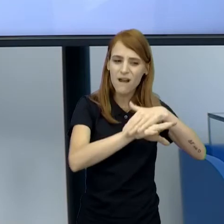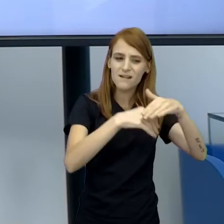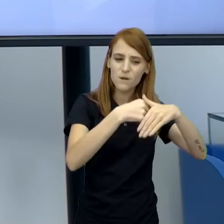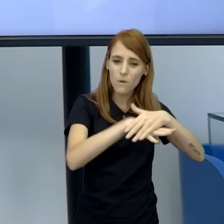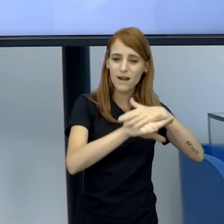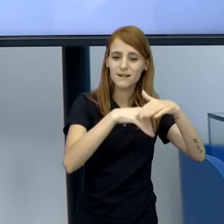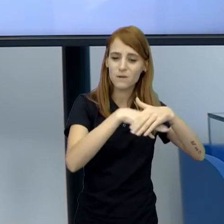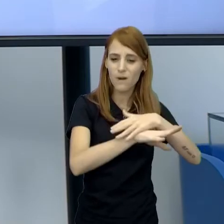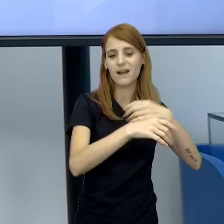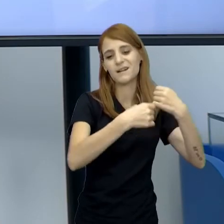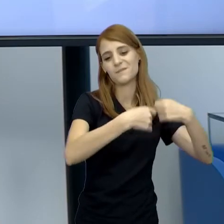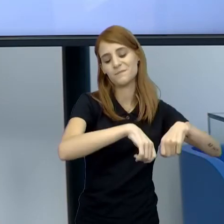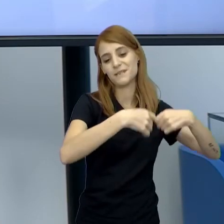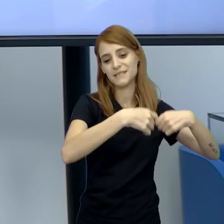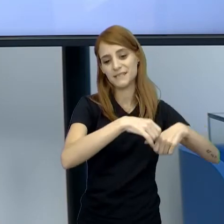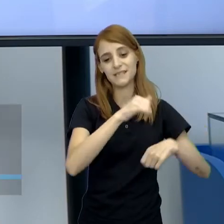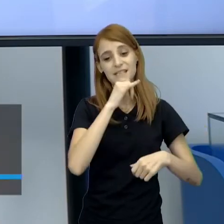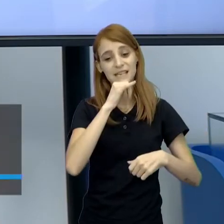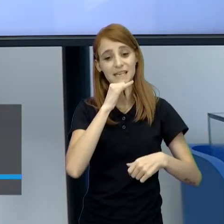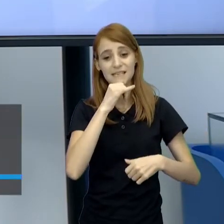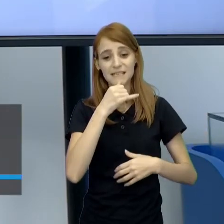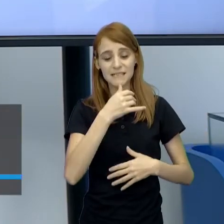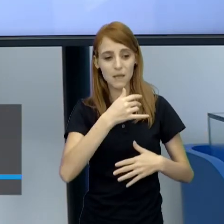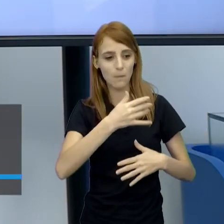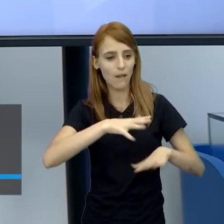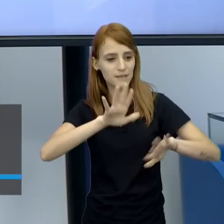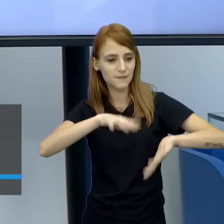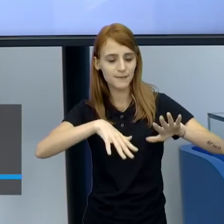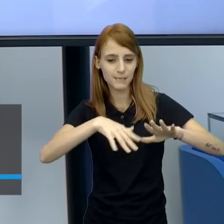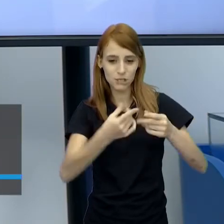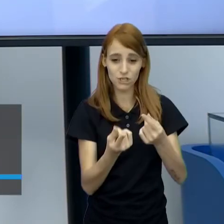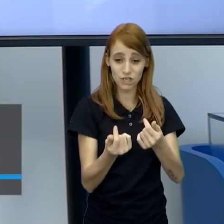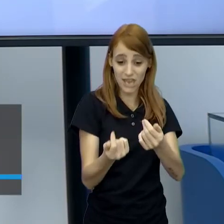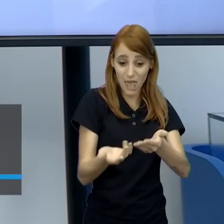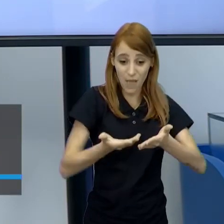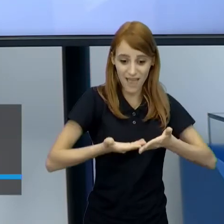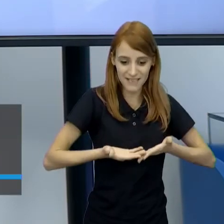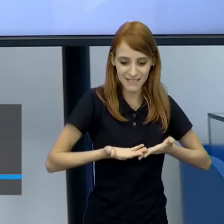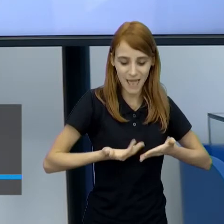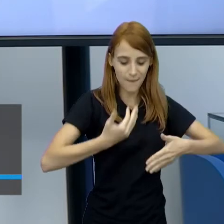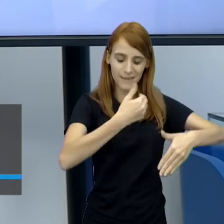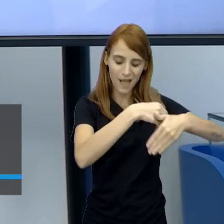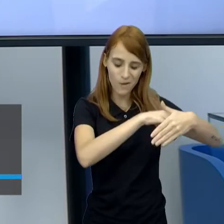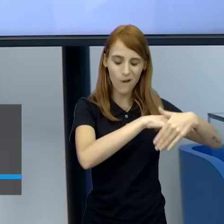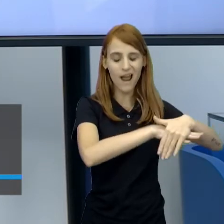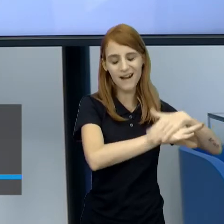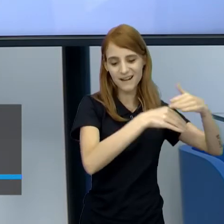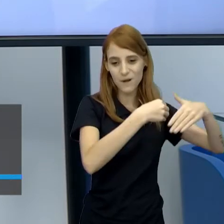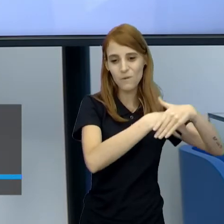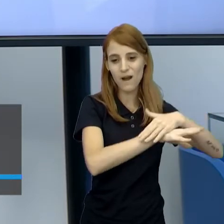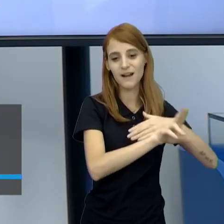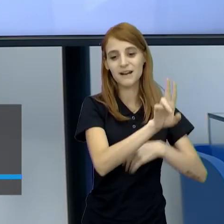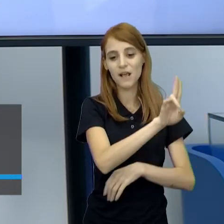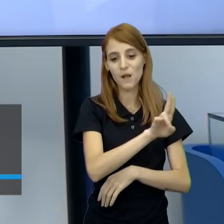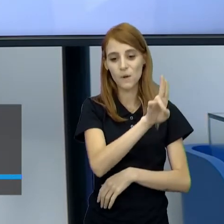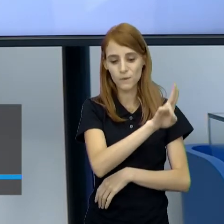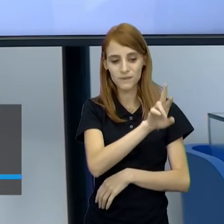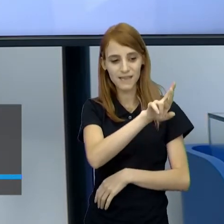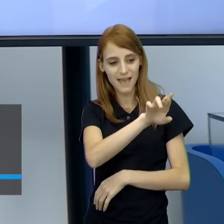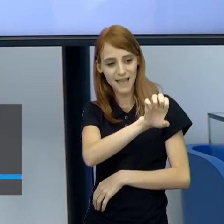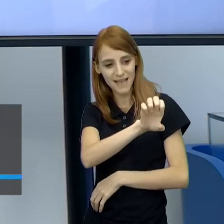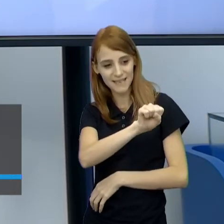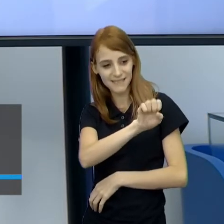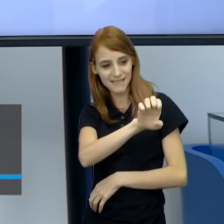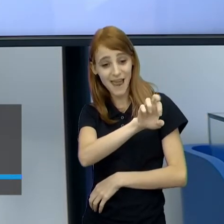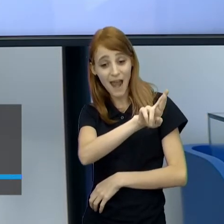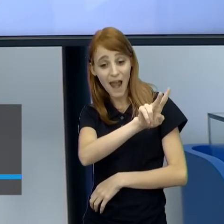ter no bolso, uma promoção que apareça do nada e a gente quer muito, também a gente usa nesse dinheiro da reserva. Ou